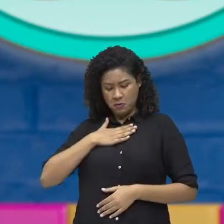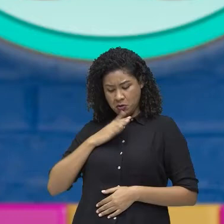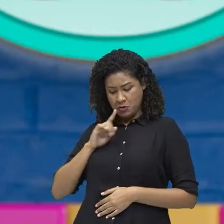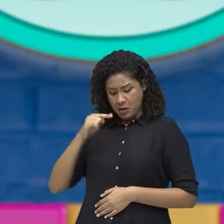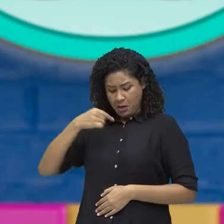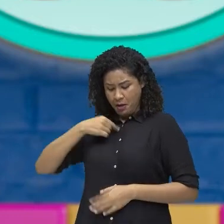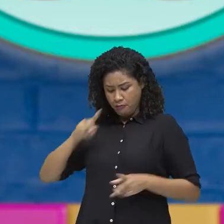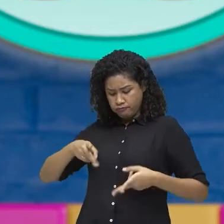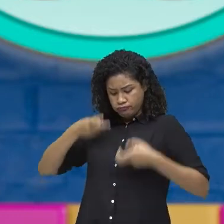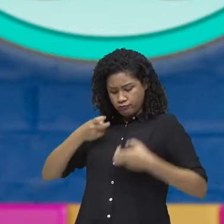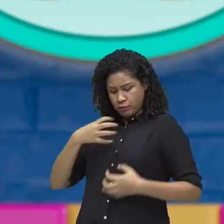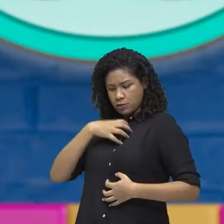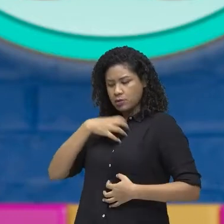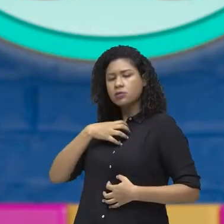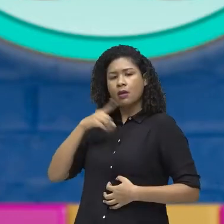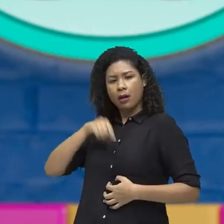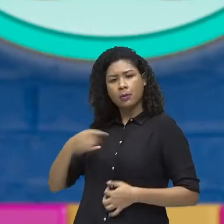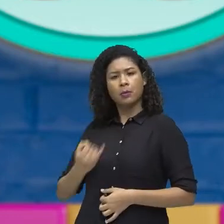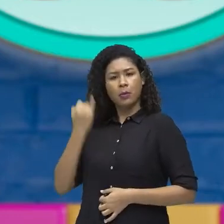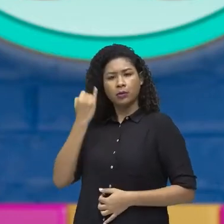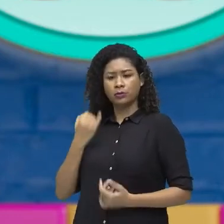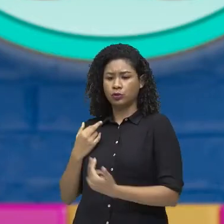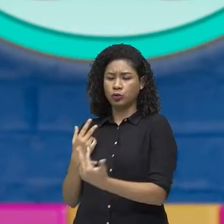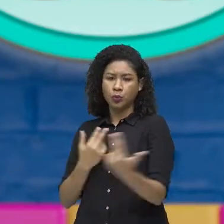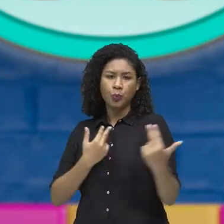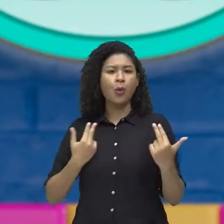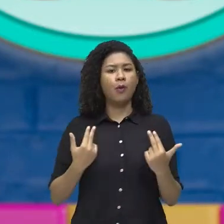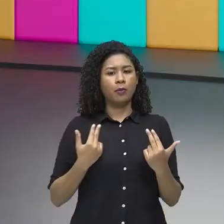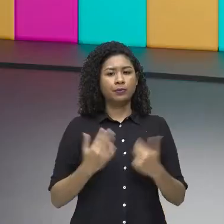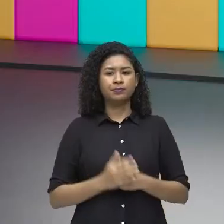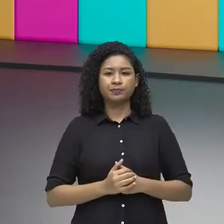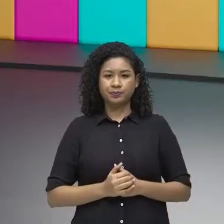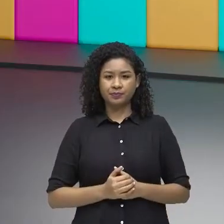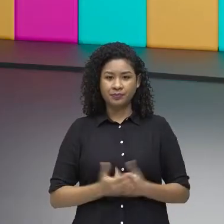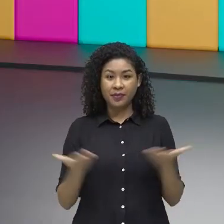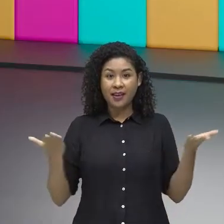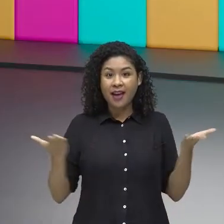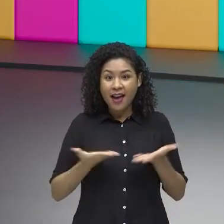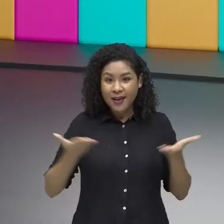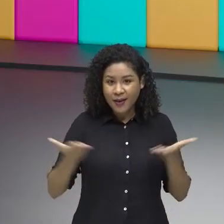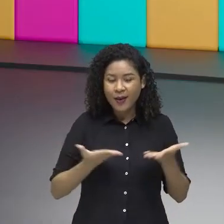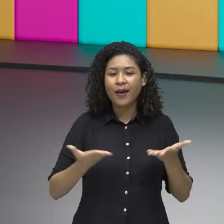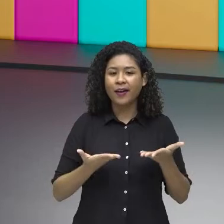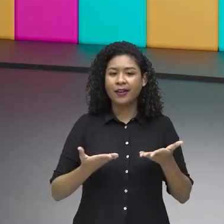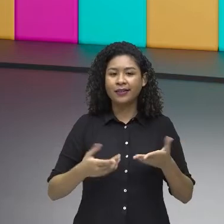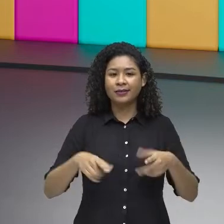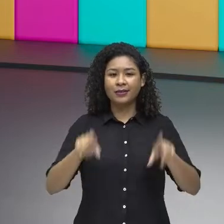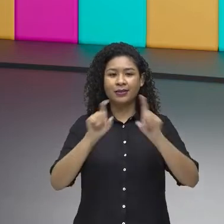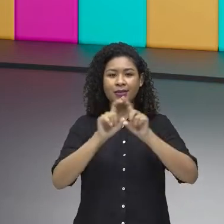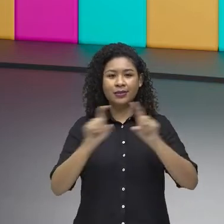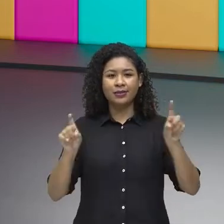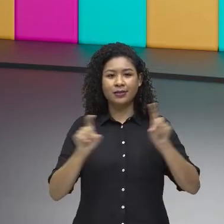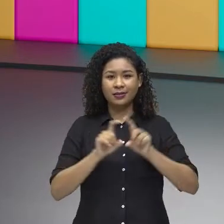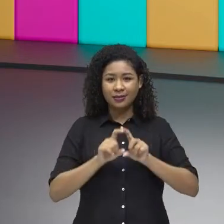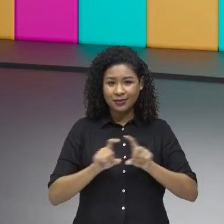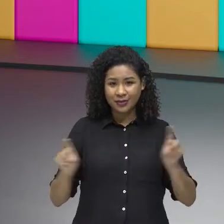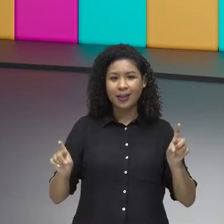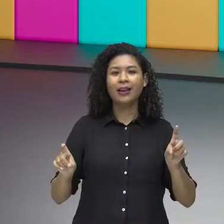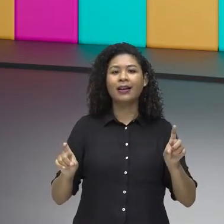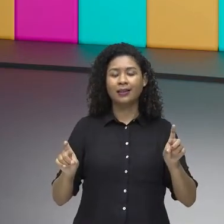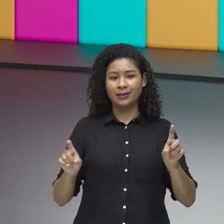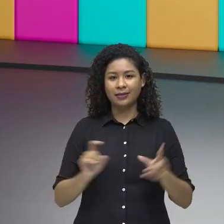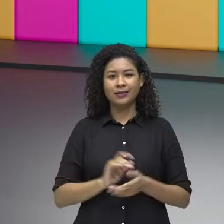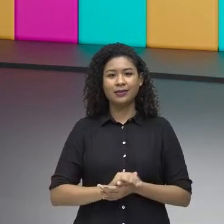que nós temos de nós para conosco mesmo. Então vamos trazer agora alguns versos que não são